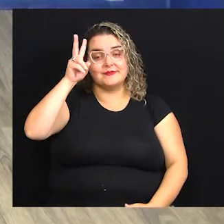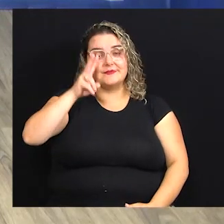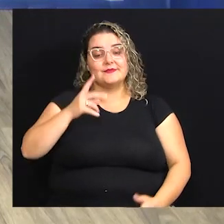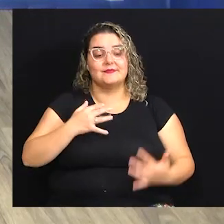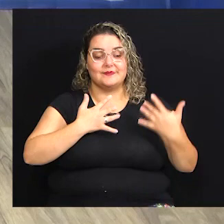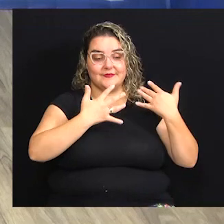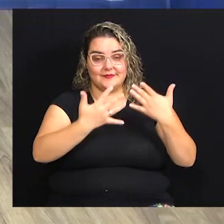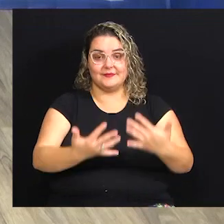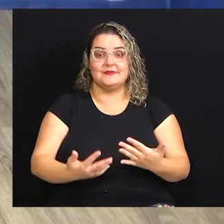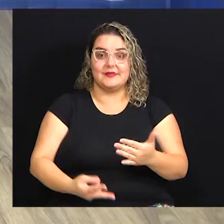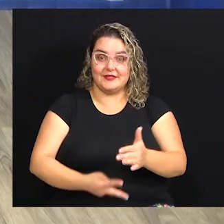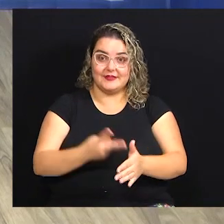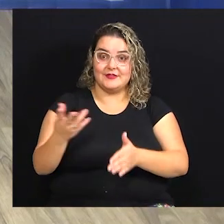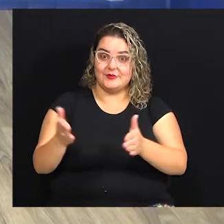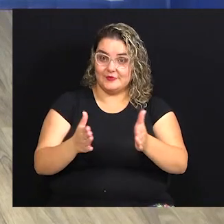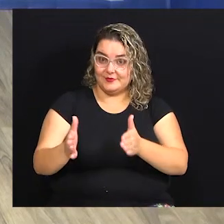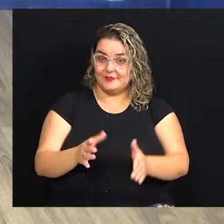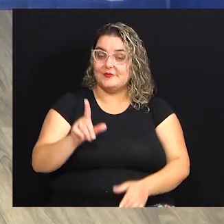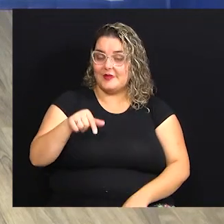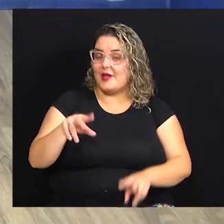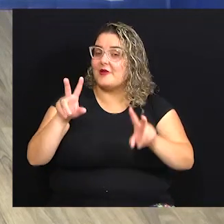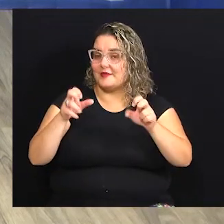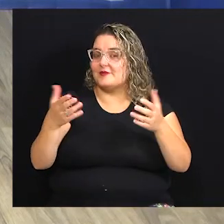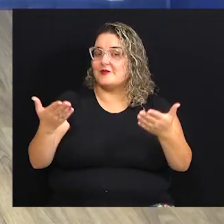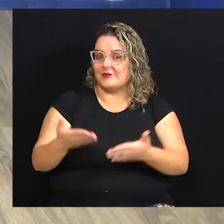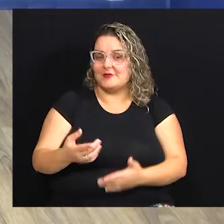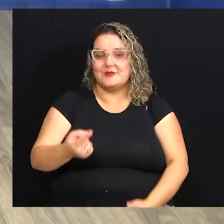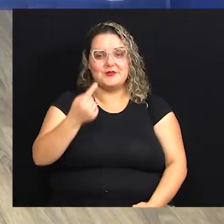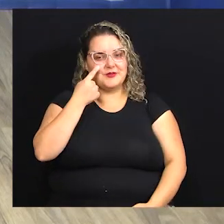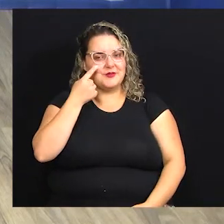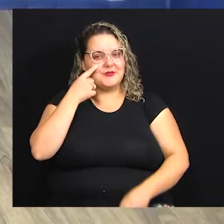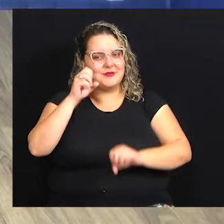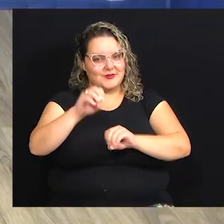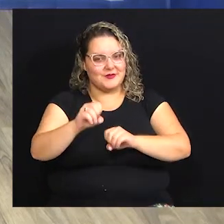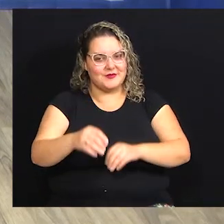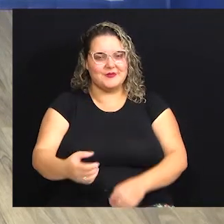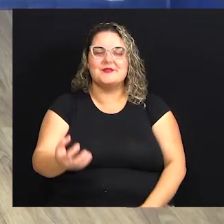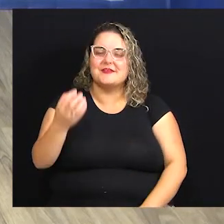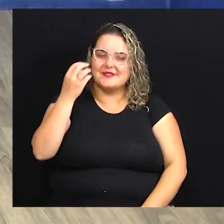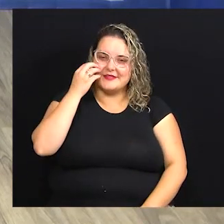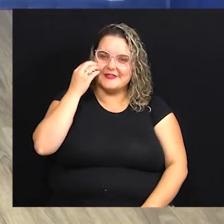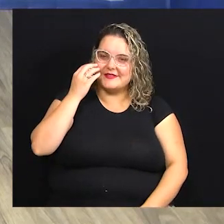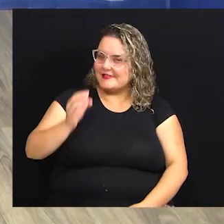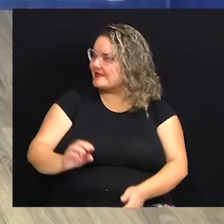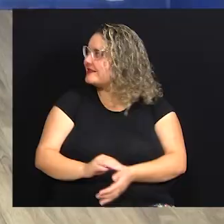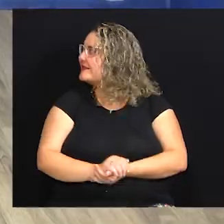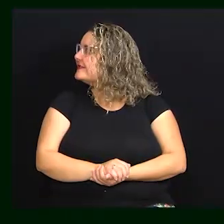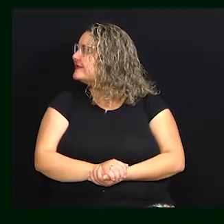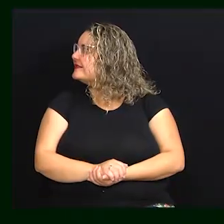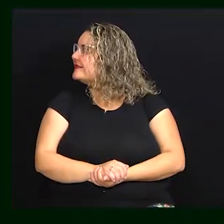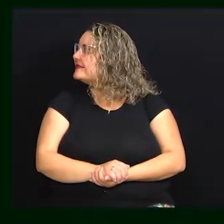história durante a segunda fase. É o tema de hoje no De Olho na Educação com André Aranha.